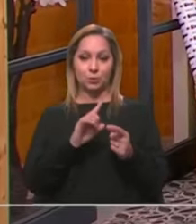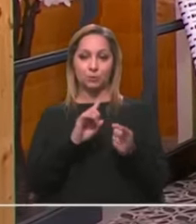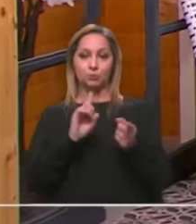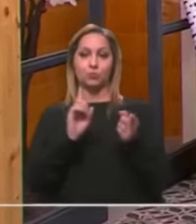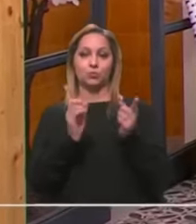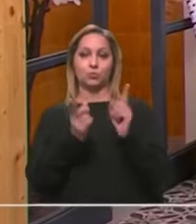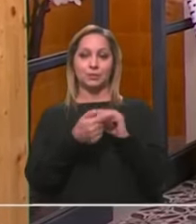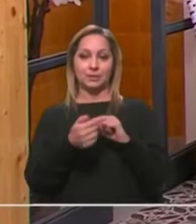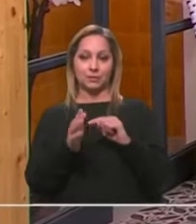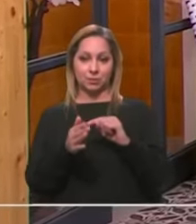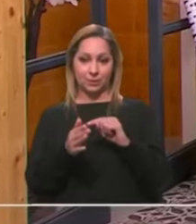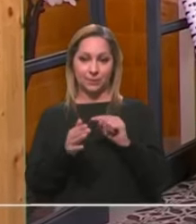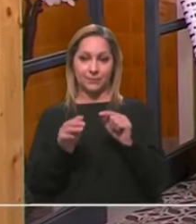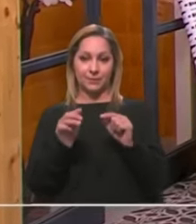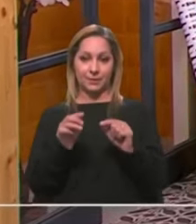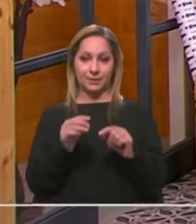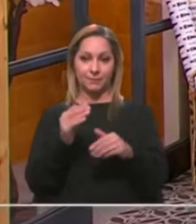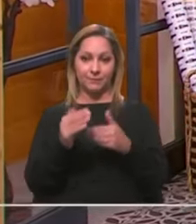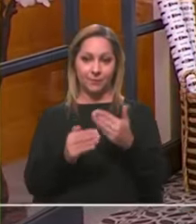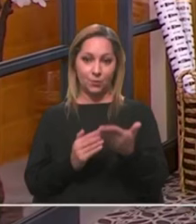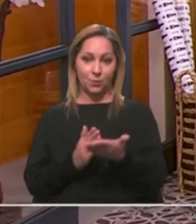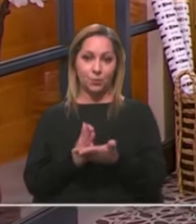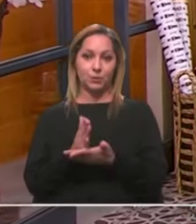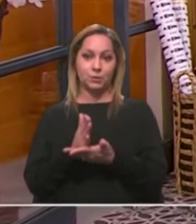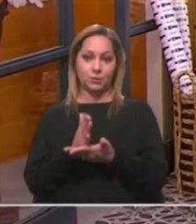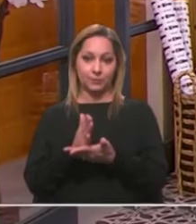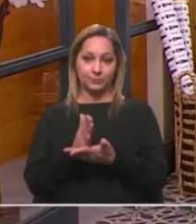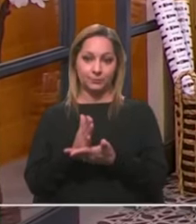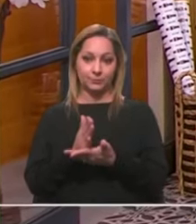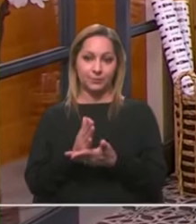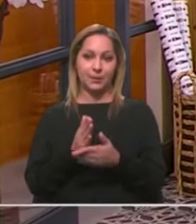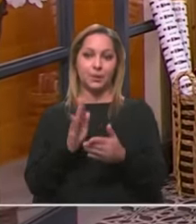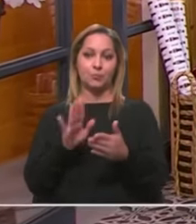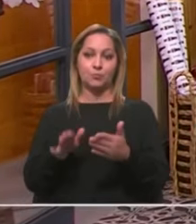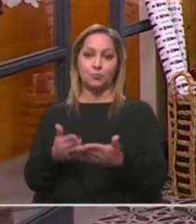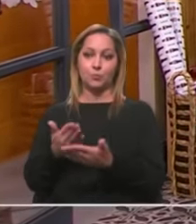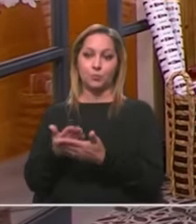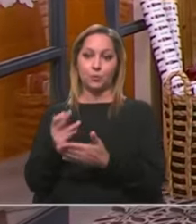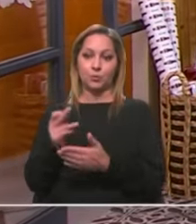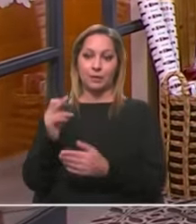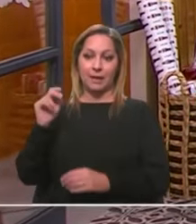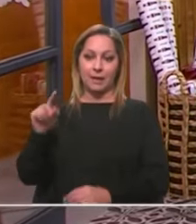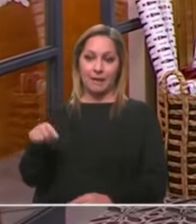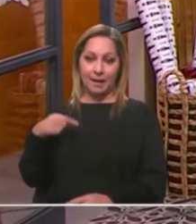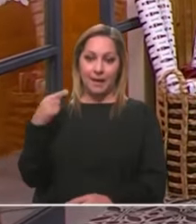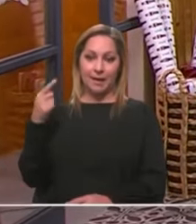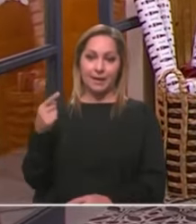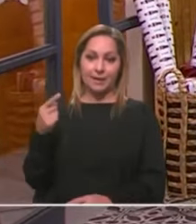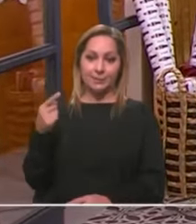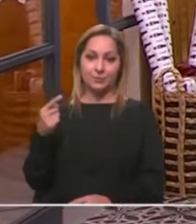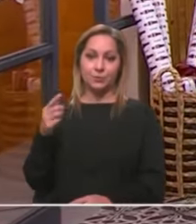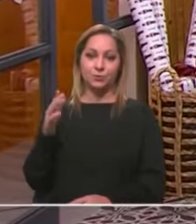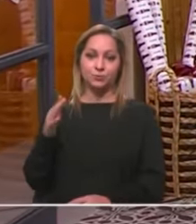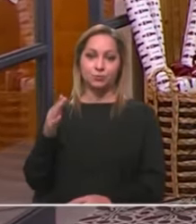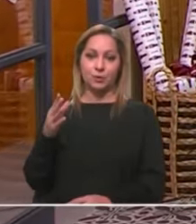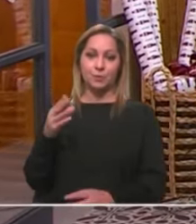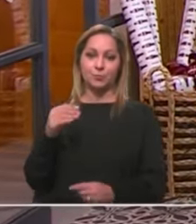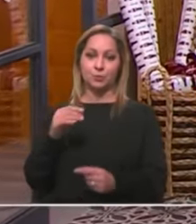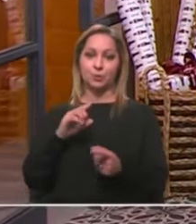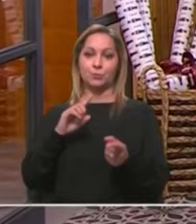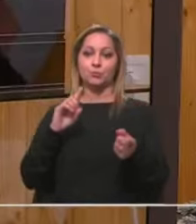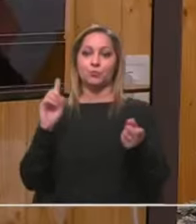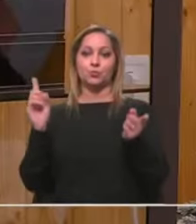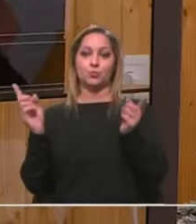relações e vão continuar. A proposta, aliás, para o ano é... Ou seja, já que houve tanta transformação aqui nas